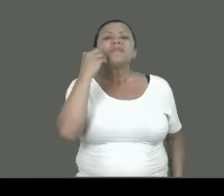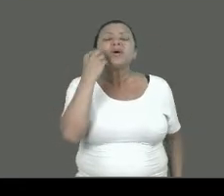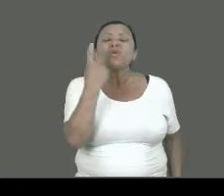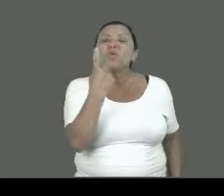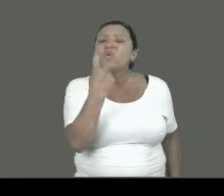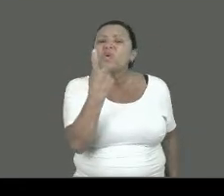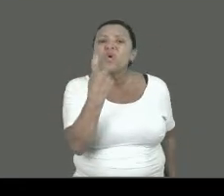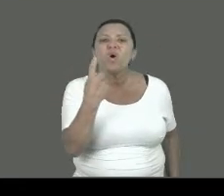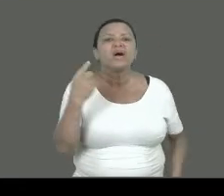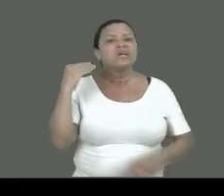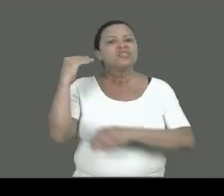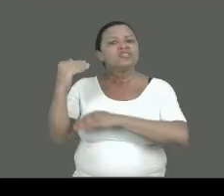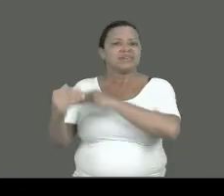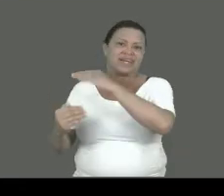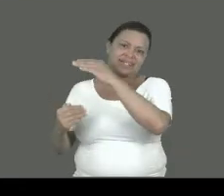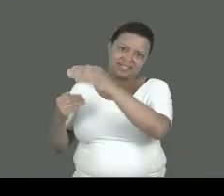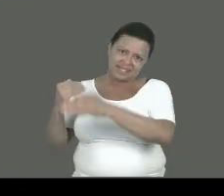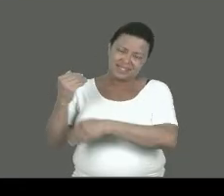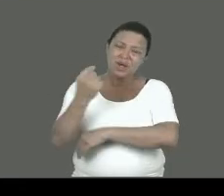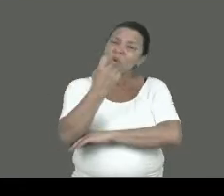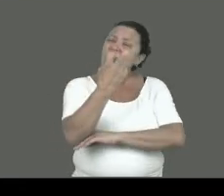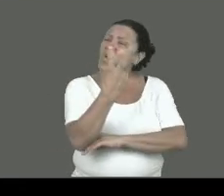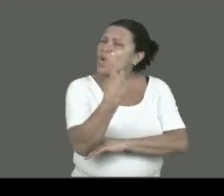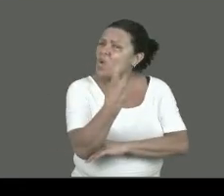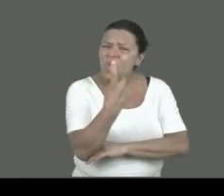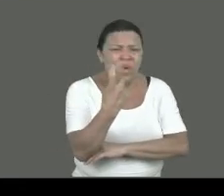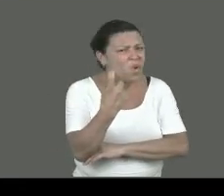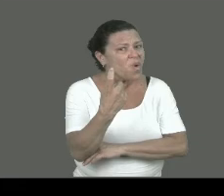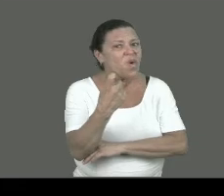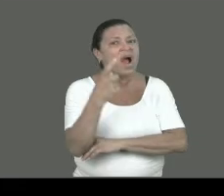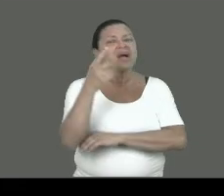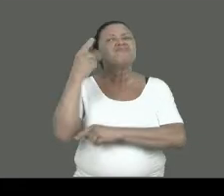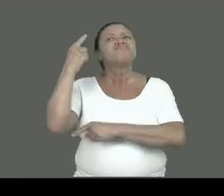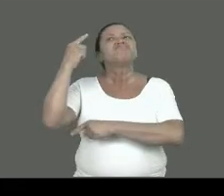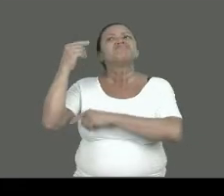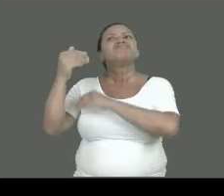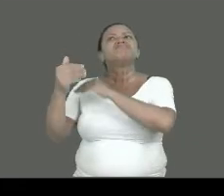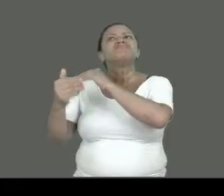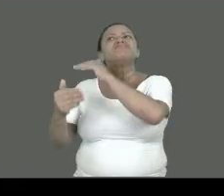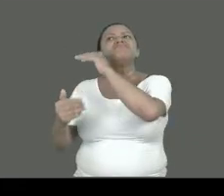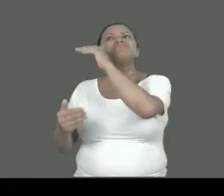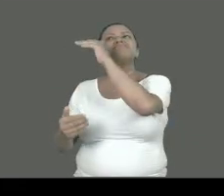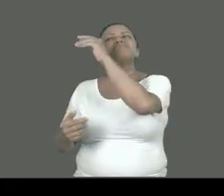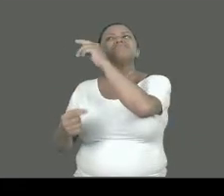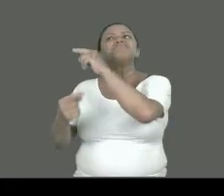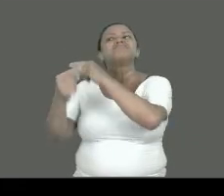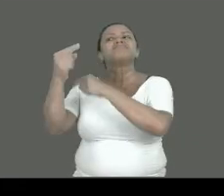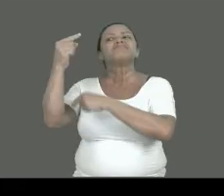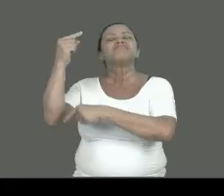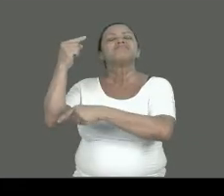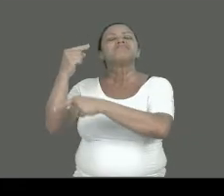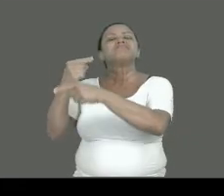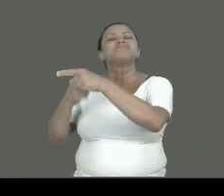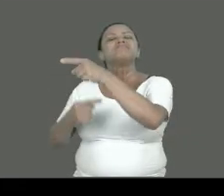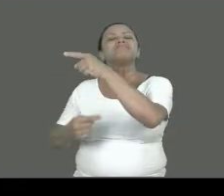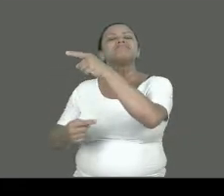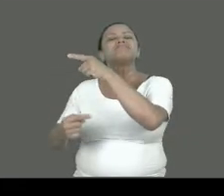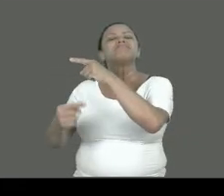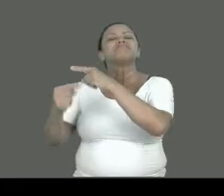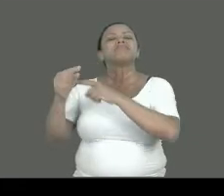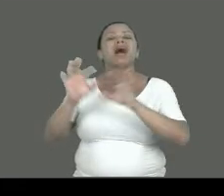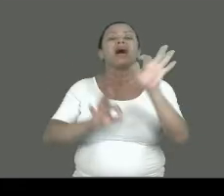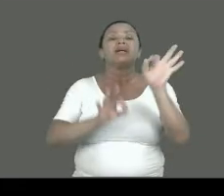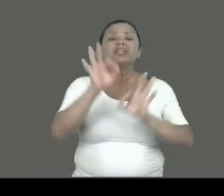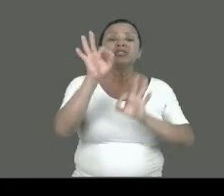única de crescimento. É uma oportunidade única de progredir e de repente azeitar, de repente